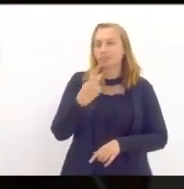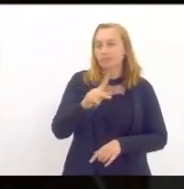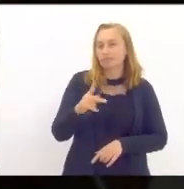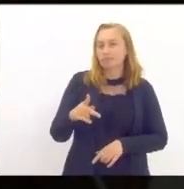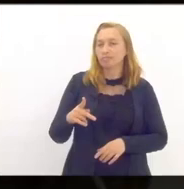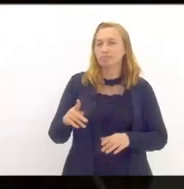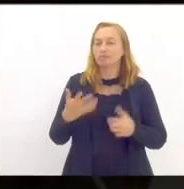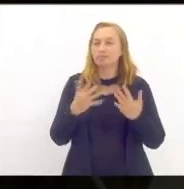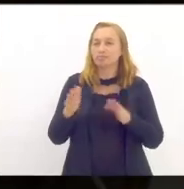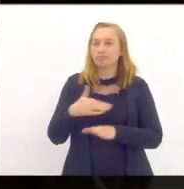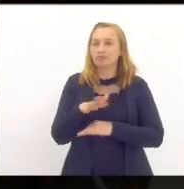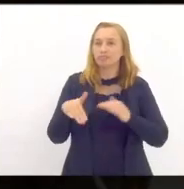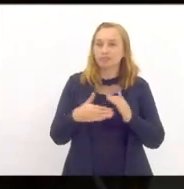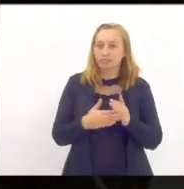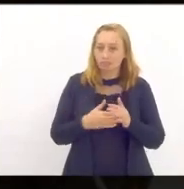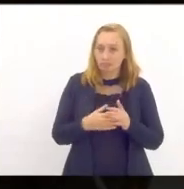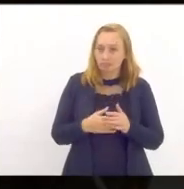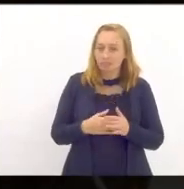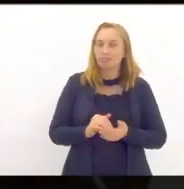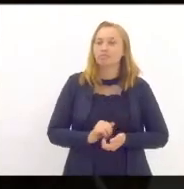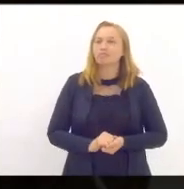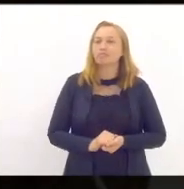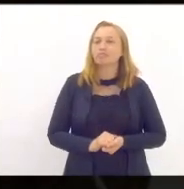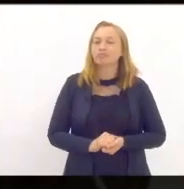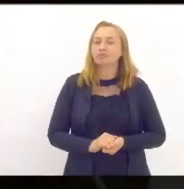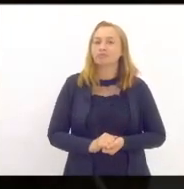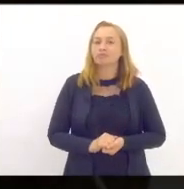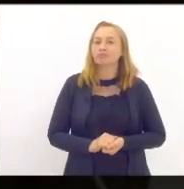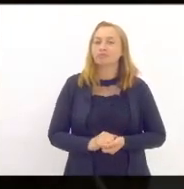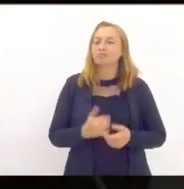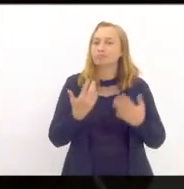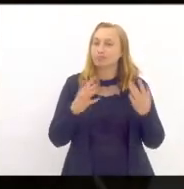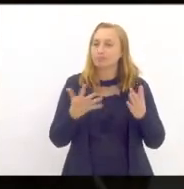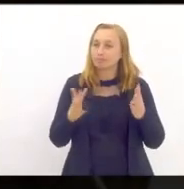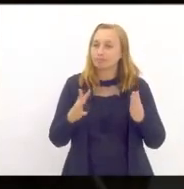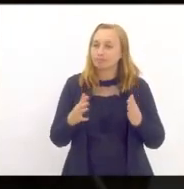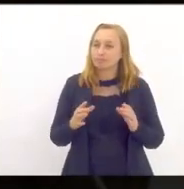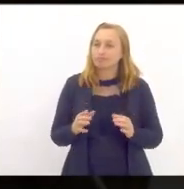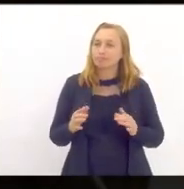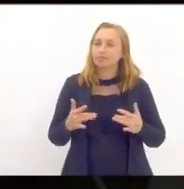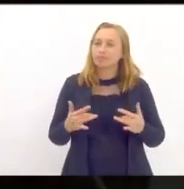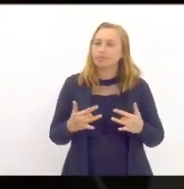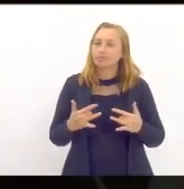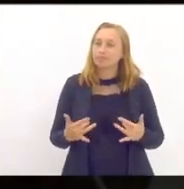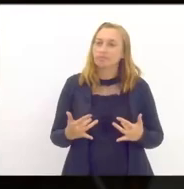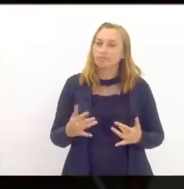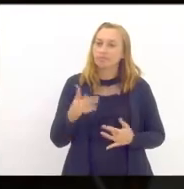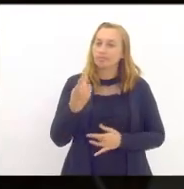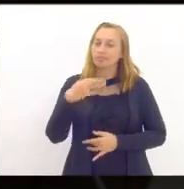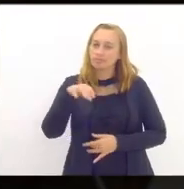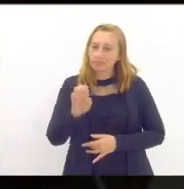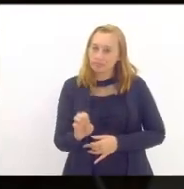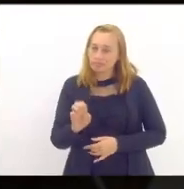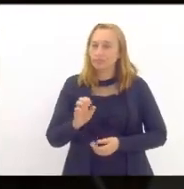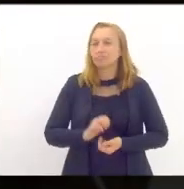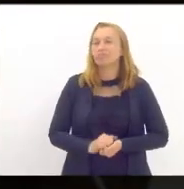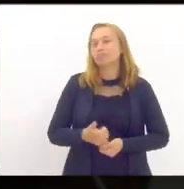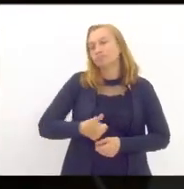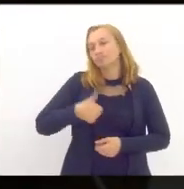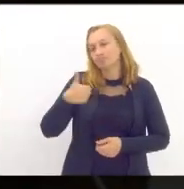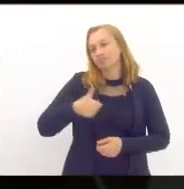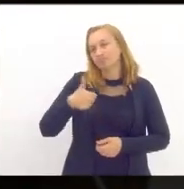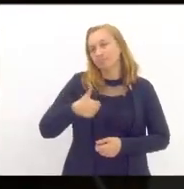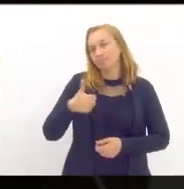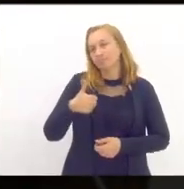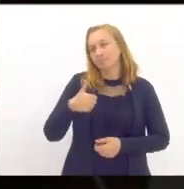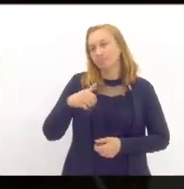cumprimentar todas as autoridades aqui. Quero fazer uma saudação muito fraterna ao Eric. Primeiro,